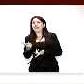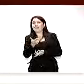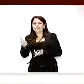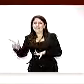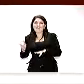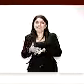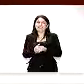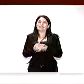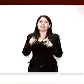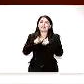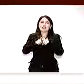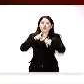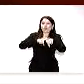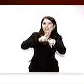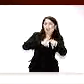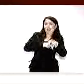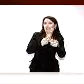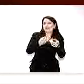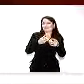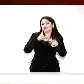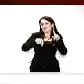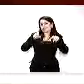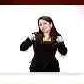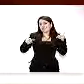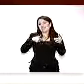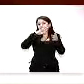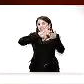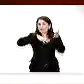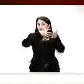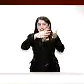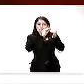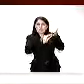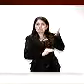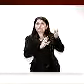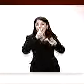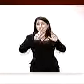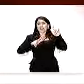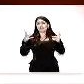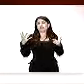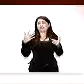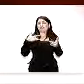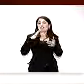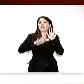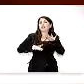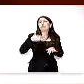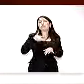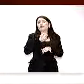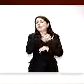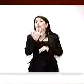né na tabela de preços dependendo do número de inserções quanto maior o número de inserções